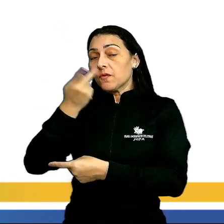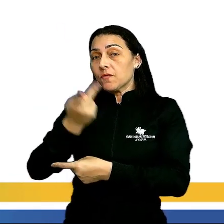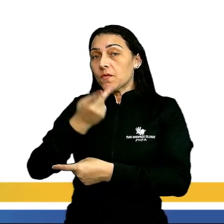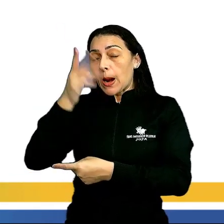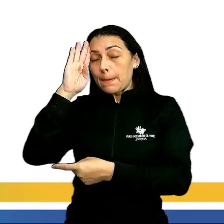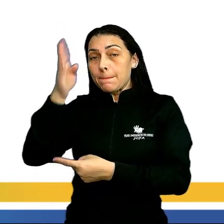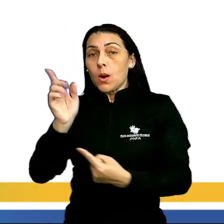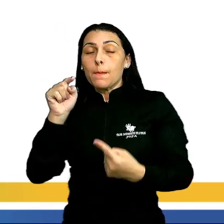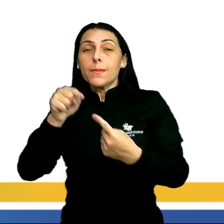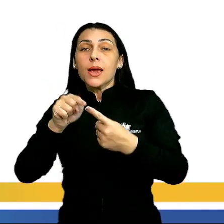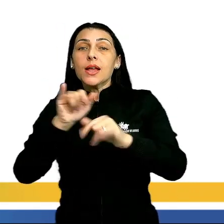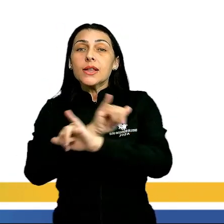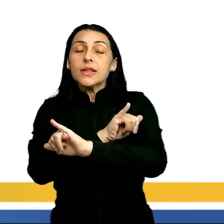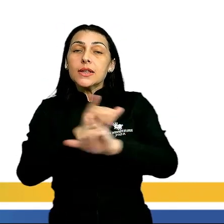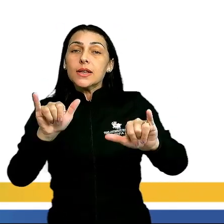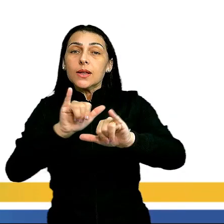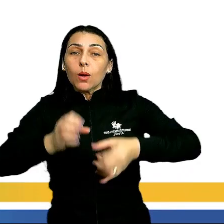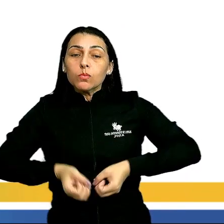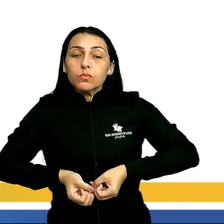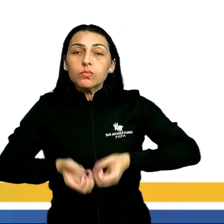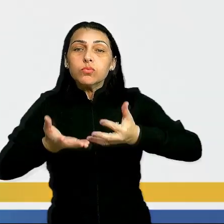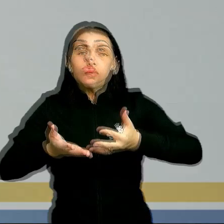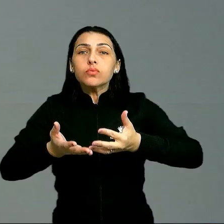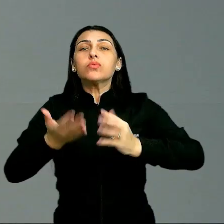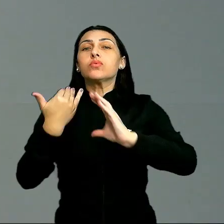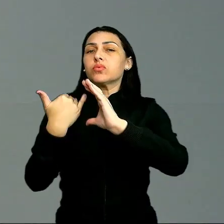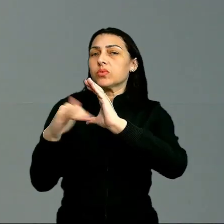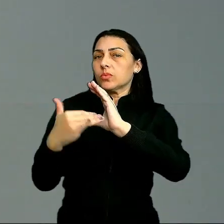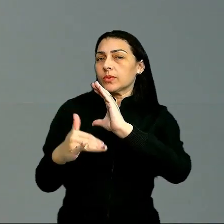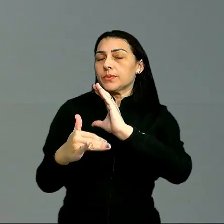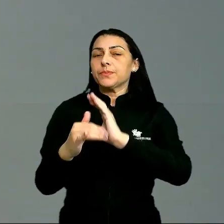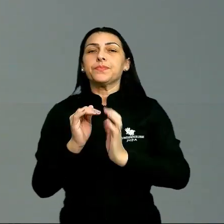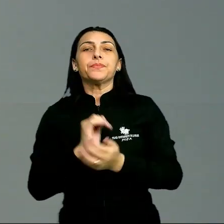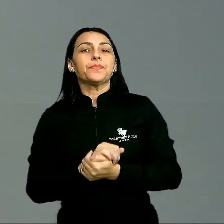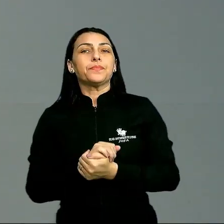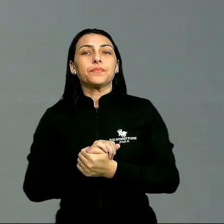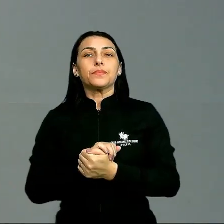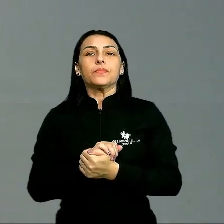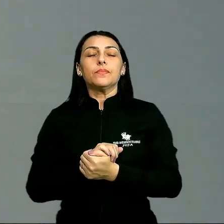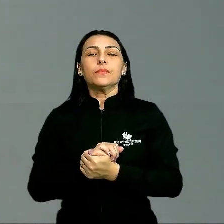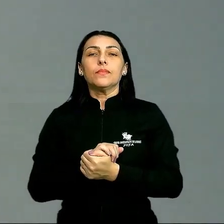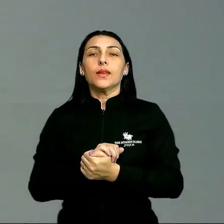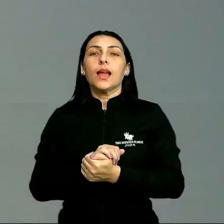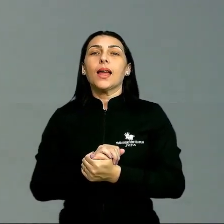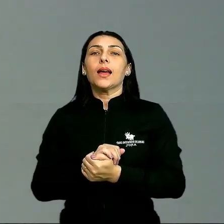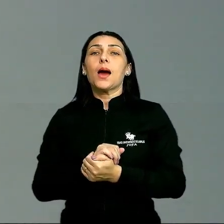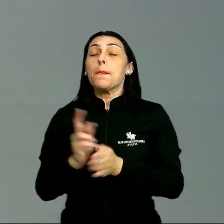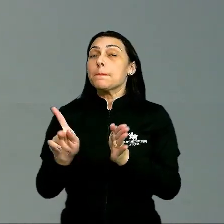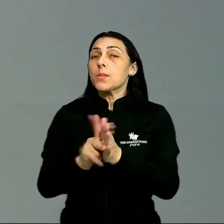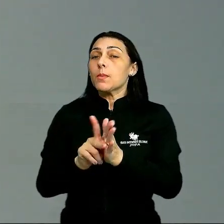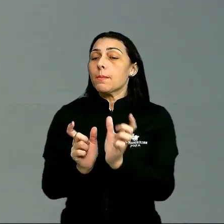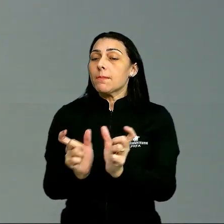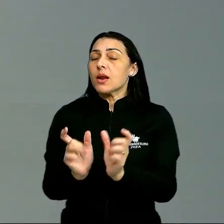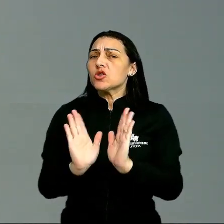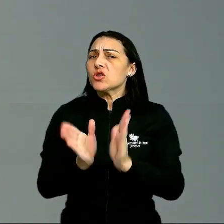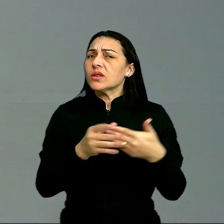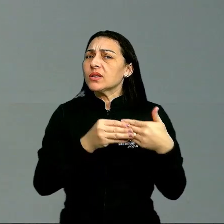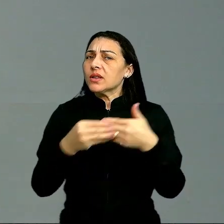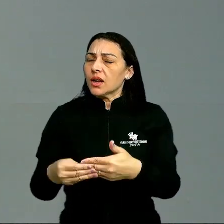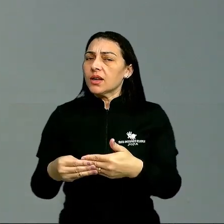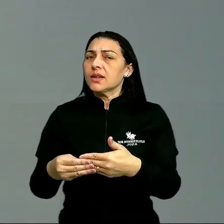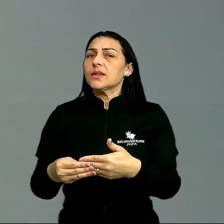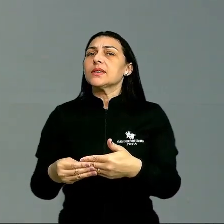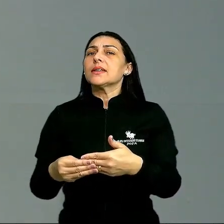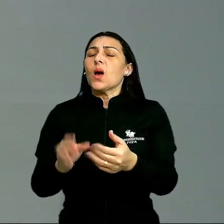principal transmitir a sua mensagem. Assim, gente, essa daqui é como a própria palavra já traz o